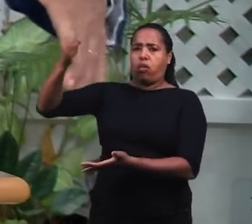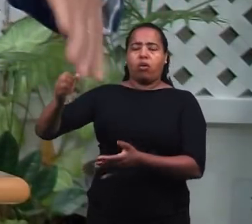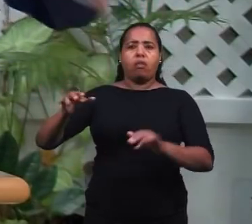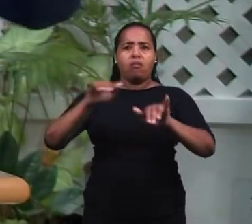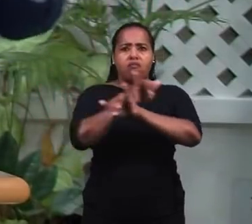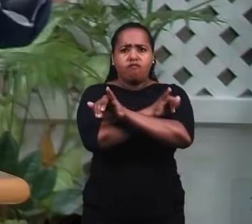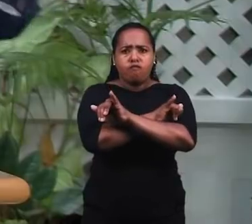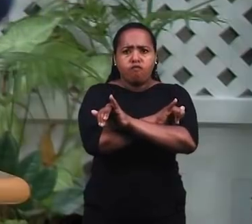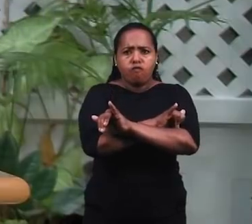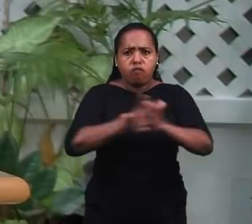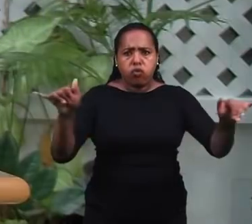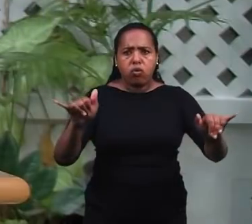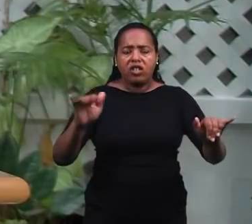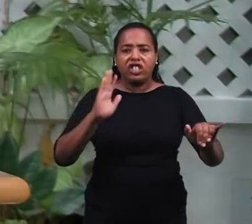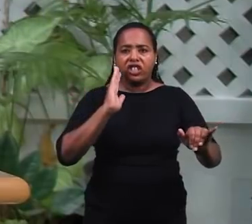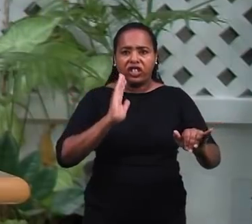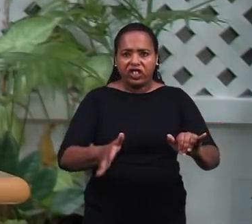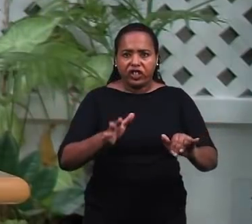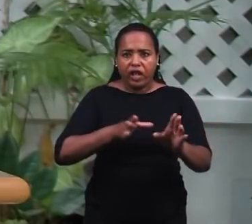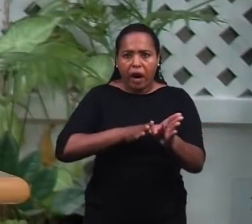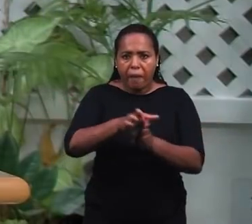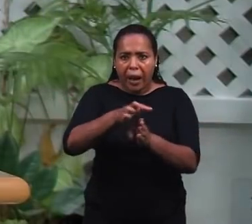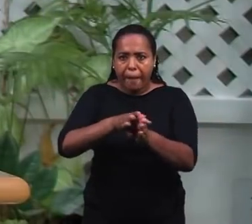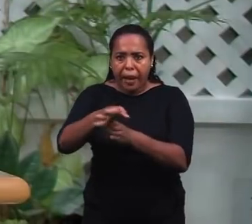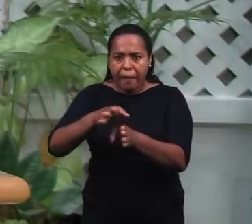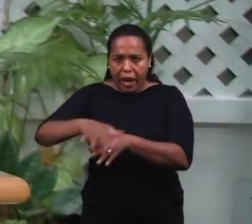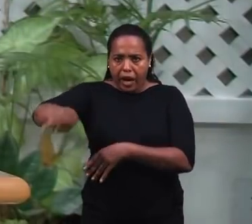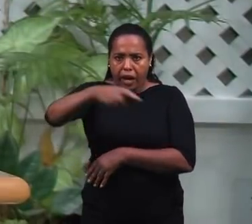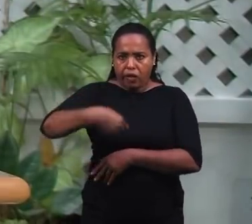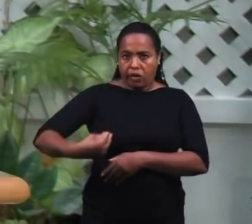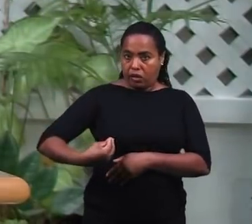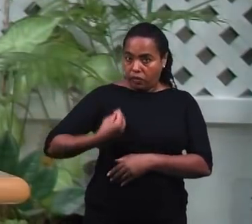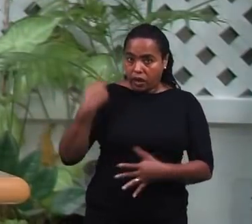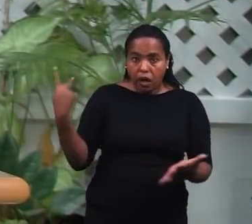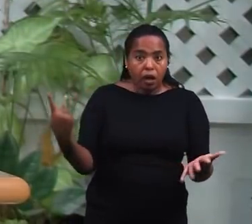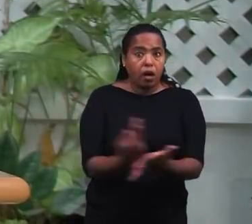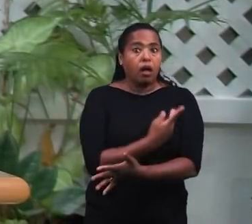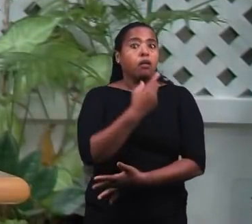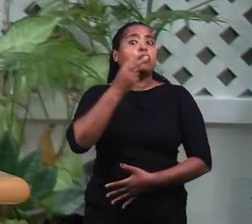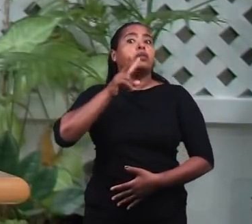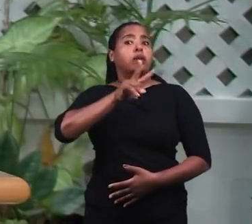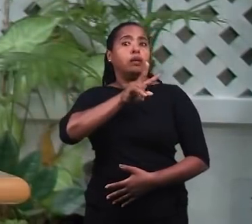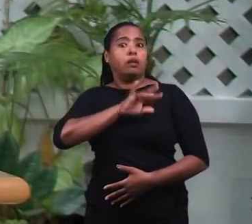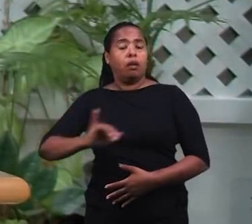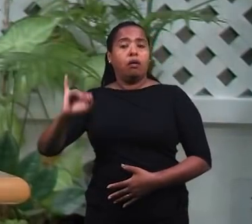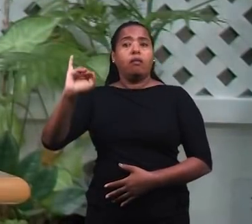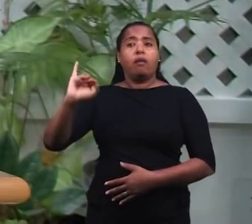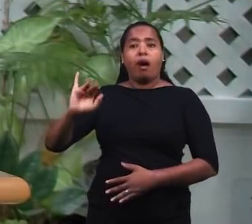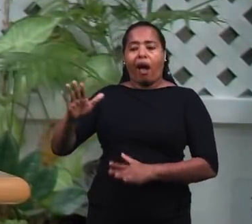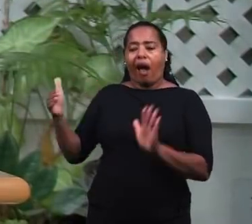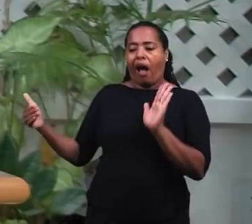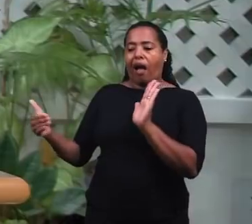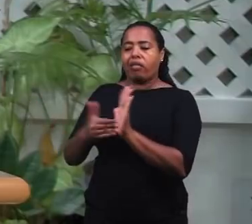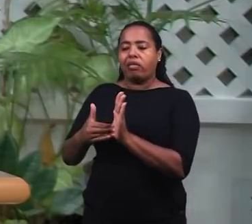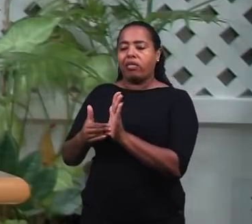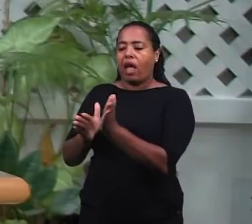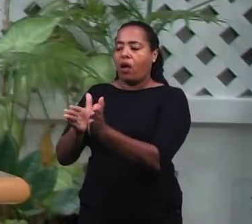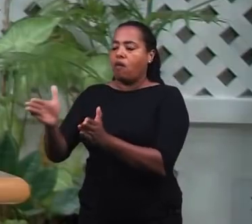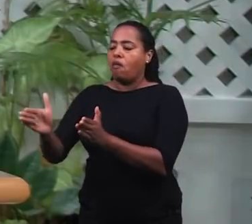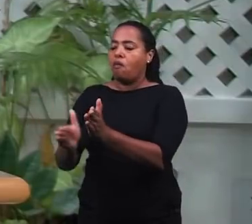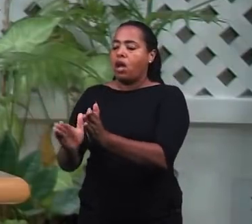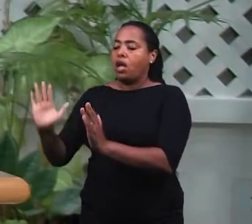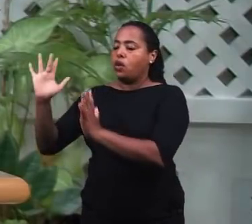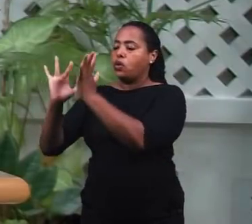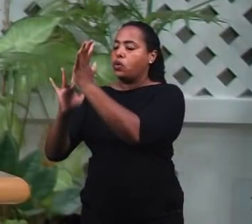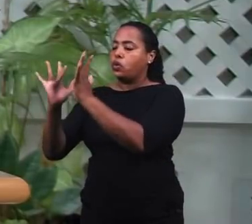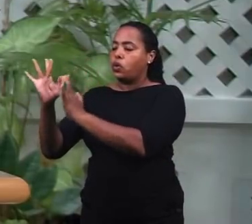dados, os sinais que foram dados para nos advertir, eles vão chegar até o arrebatamento da